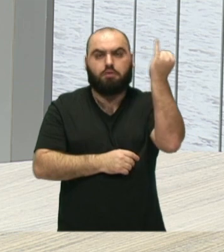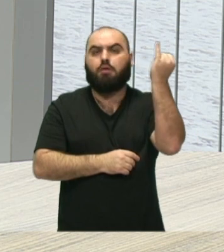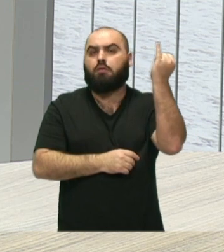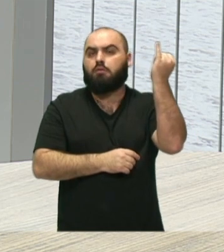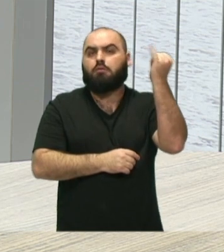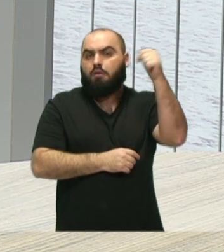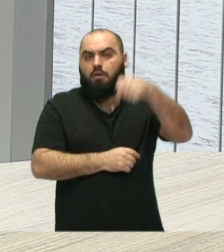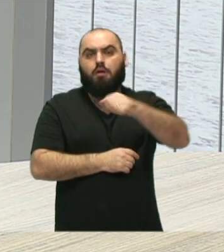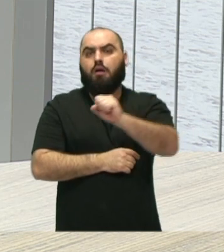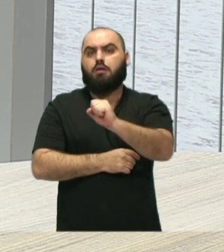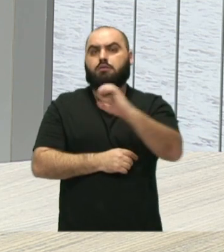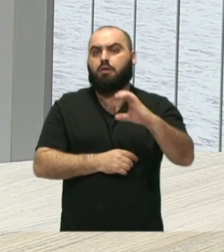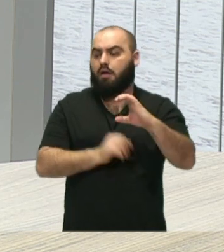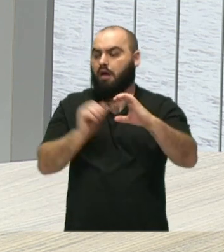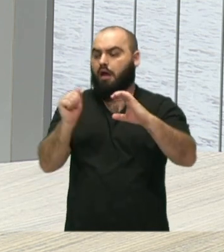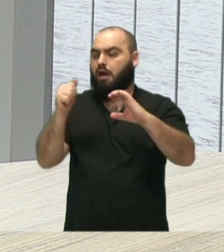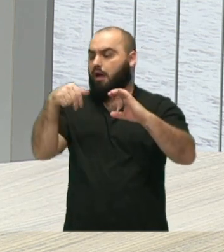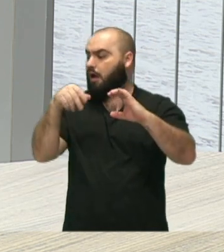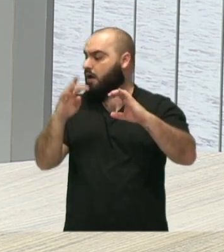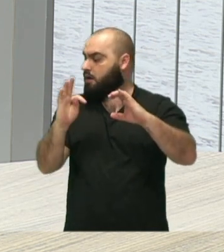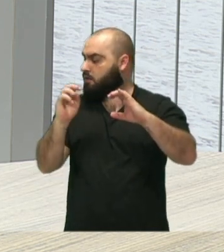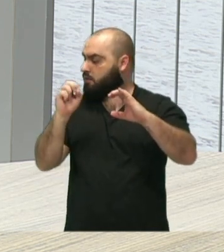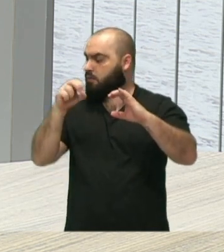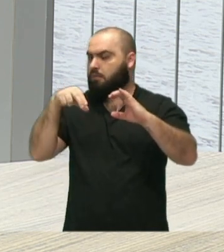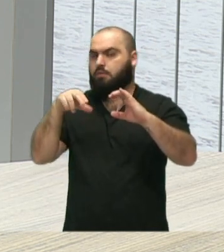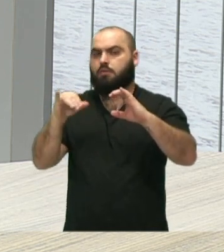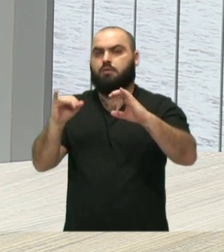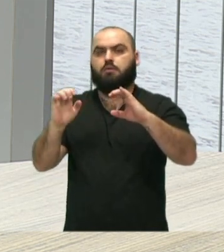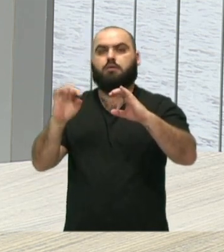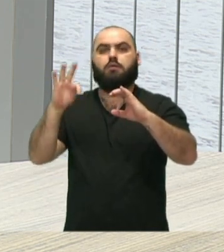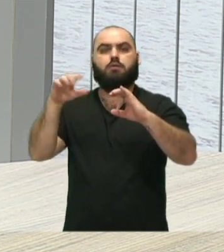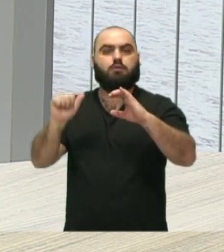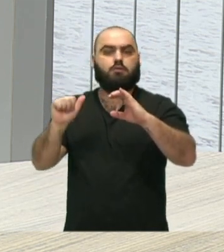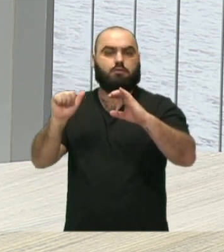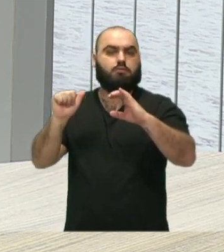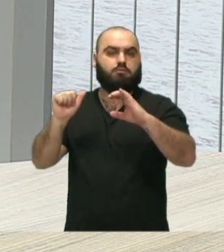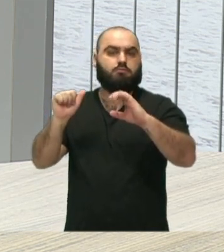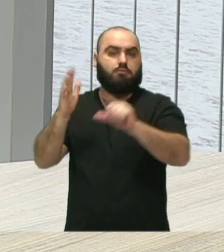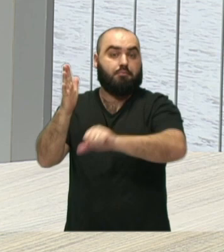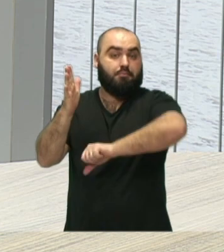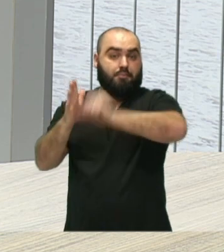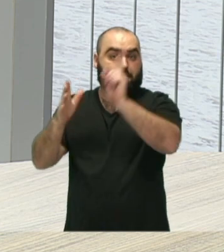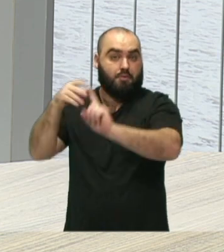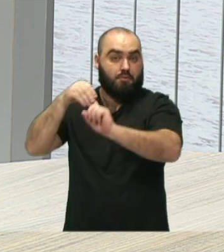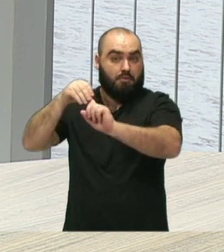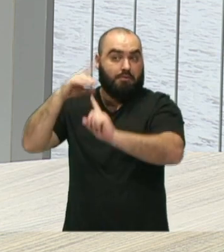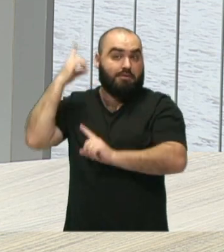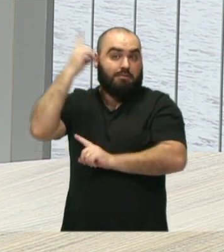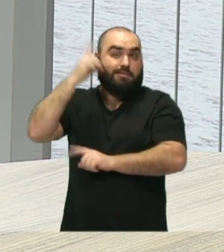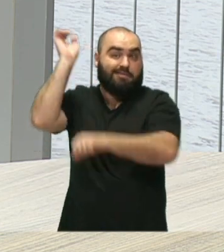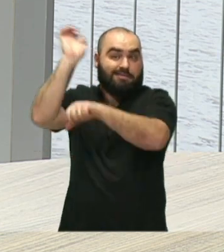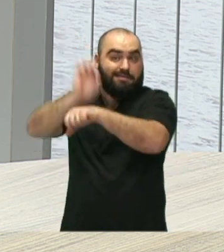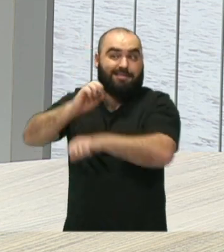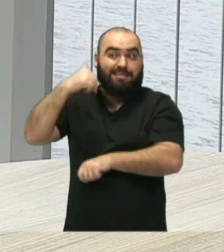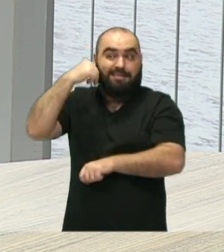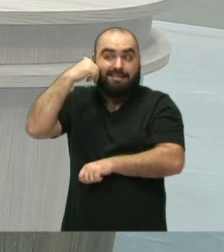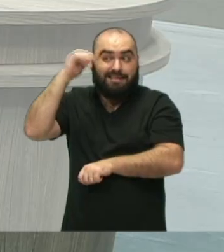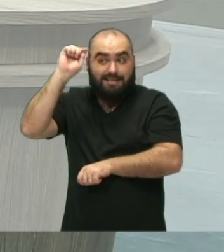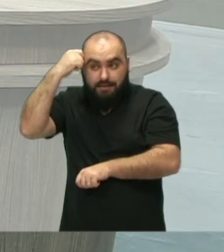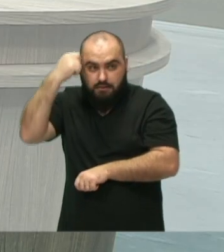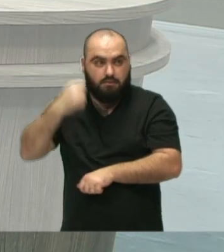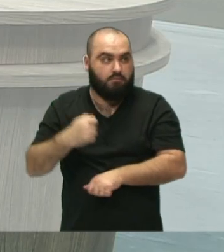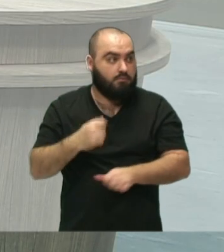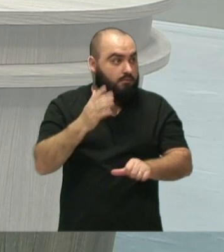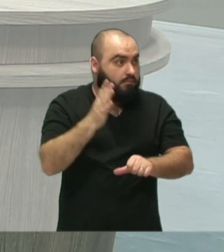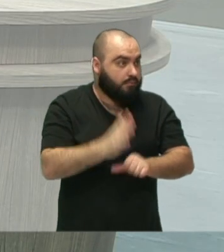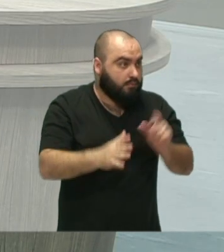foi a primeira e única deputada estadual negra do estado de Santa Catarina eleita até hoje. Primeira e única? Primeira e